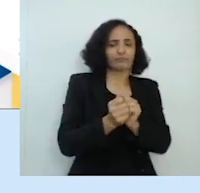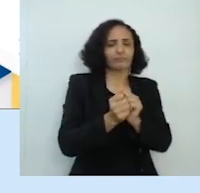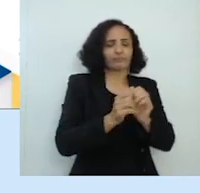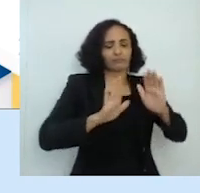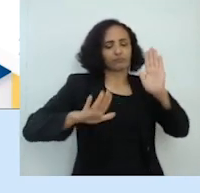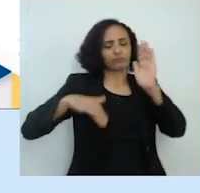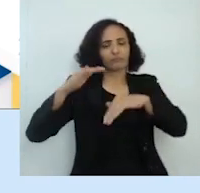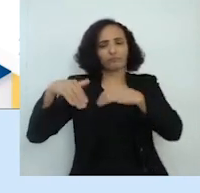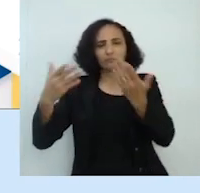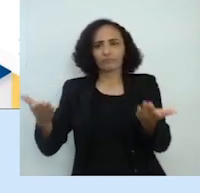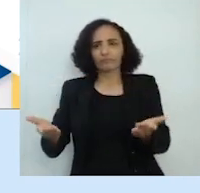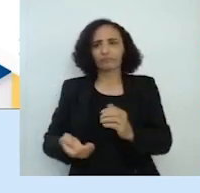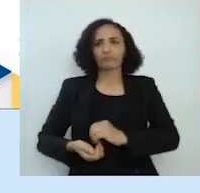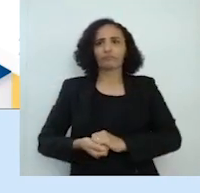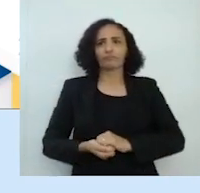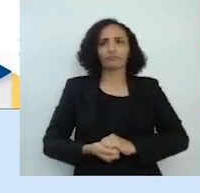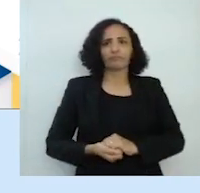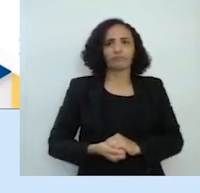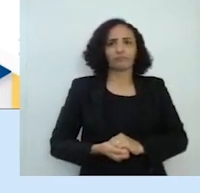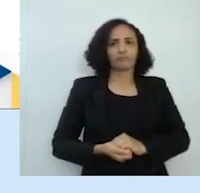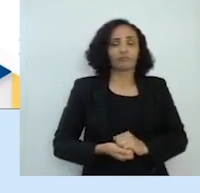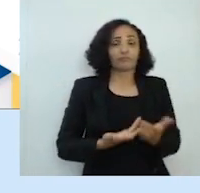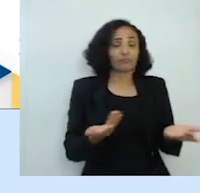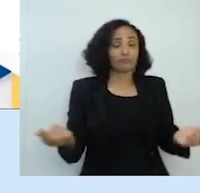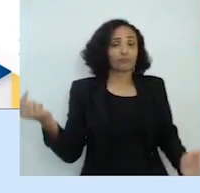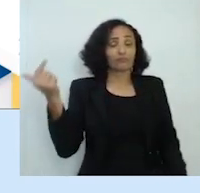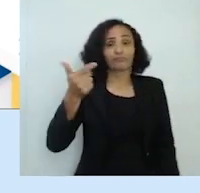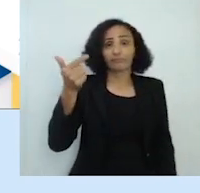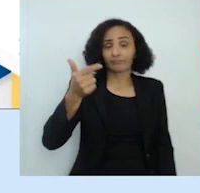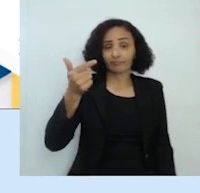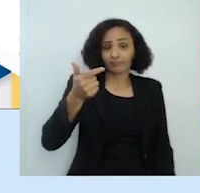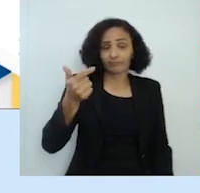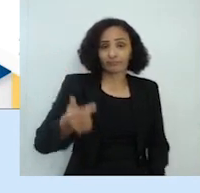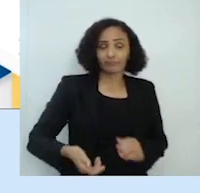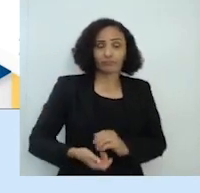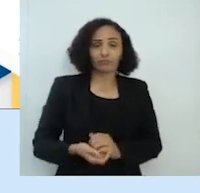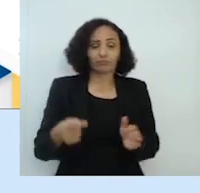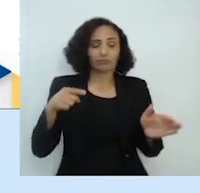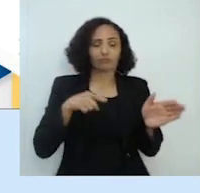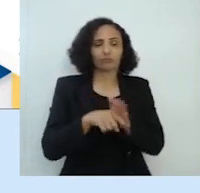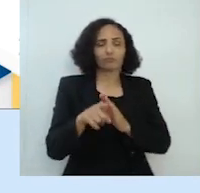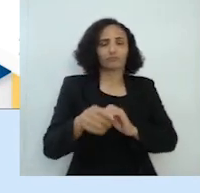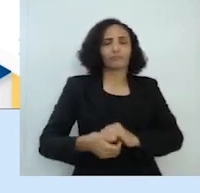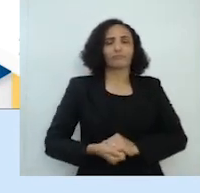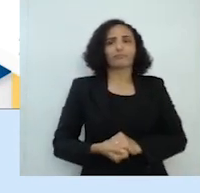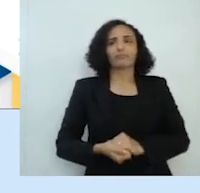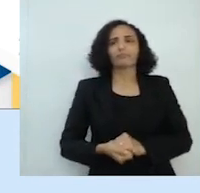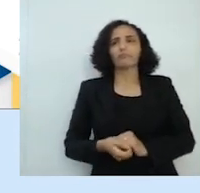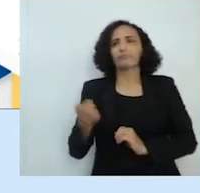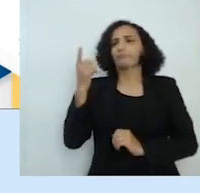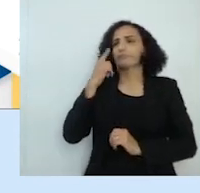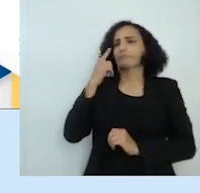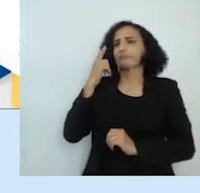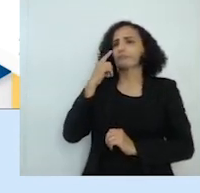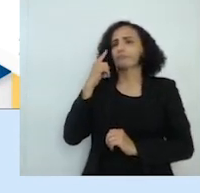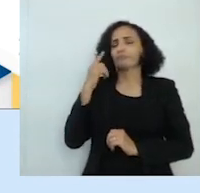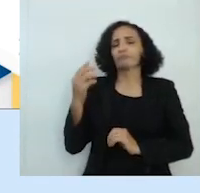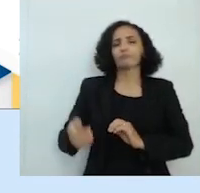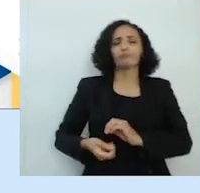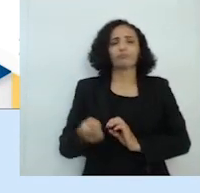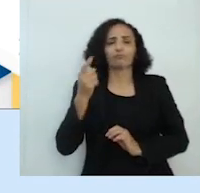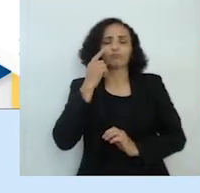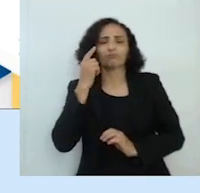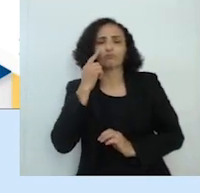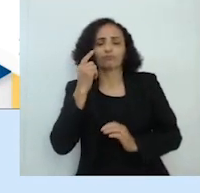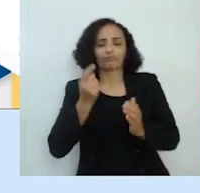multinacionais. A questão 2, bora lá? Os proletariados, lembra? Plore eram os que